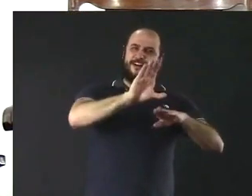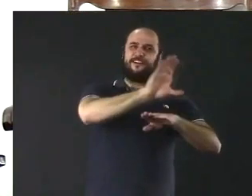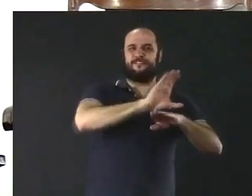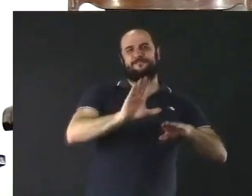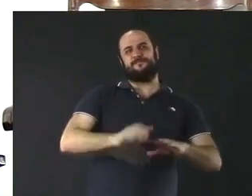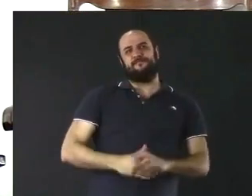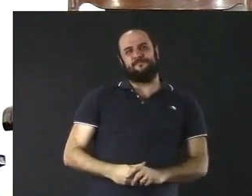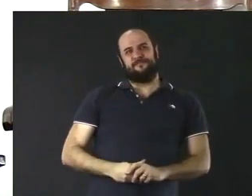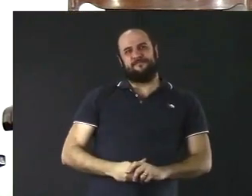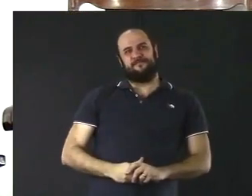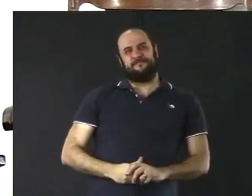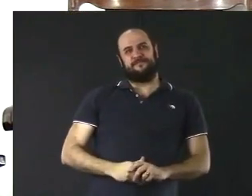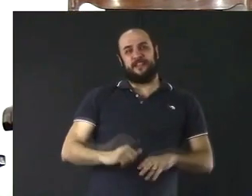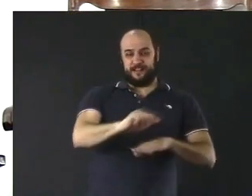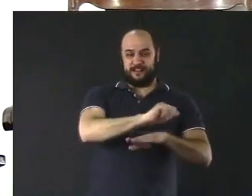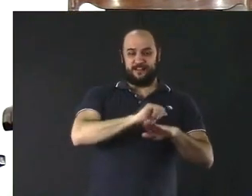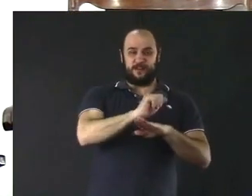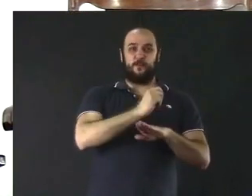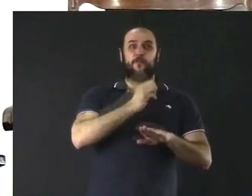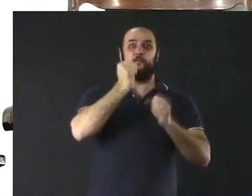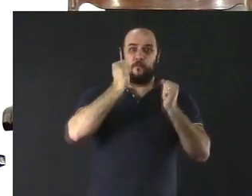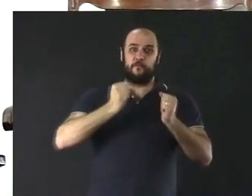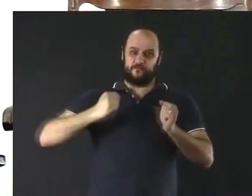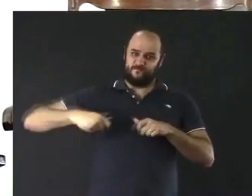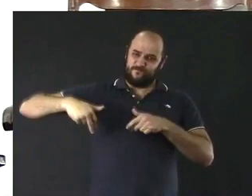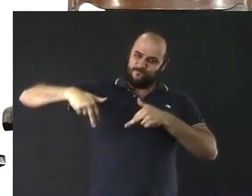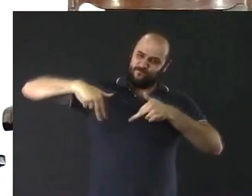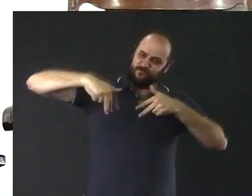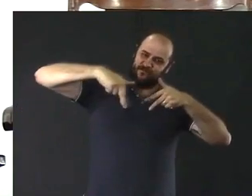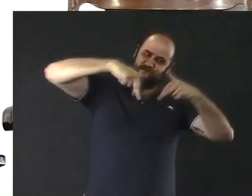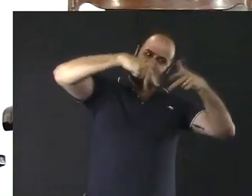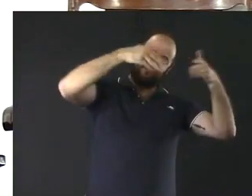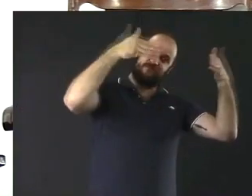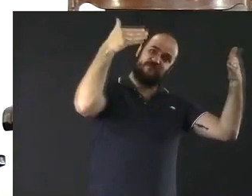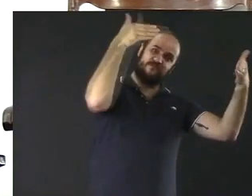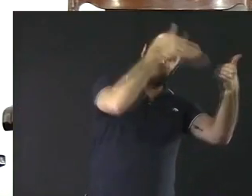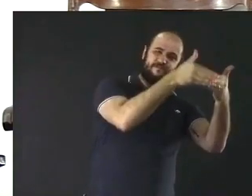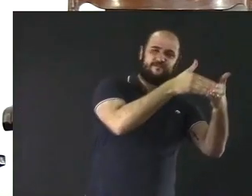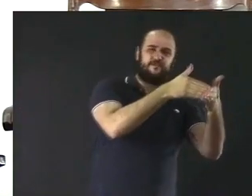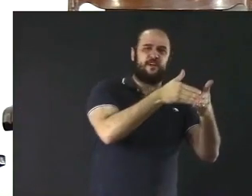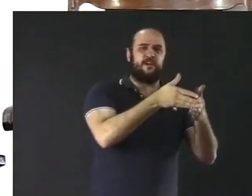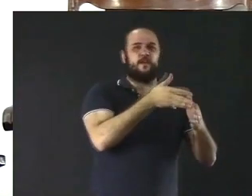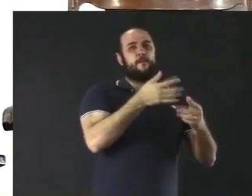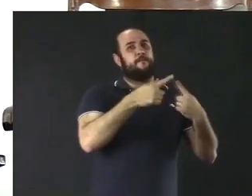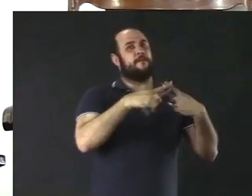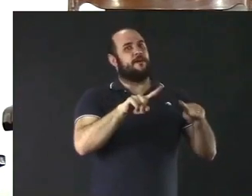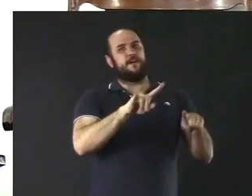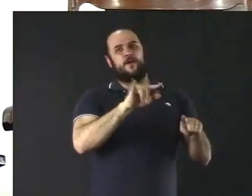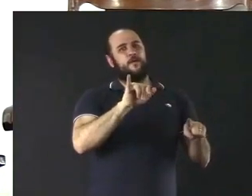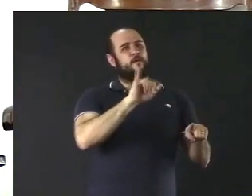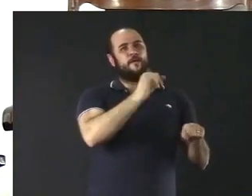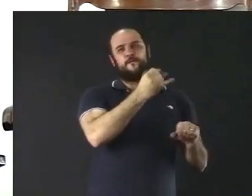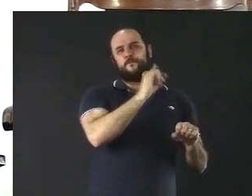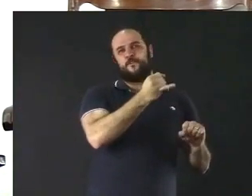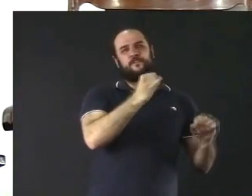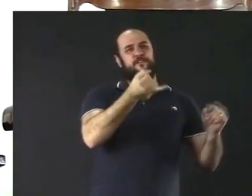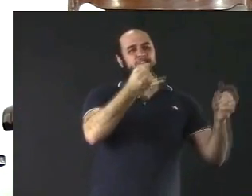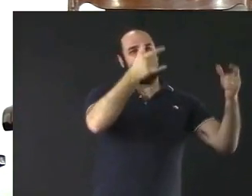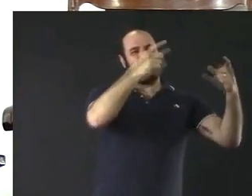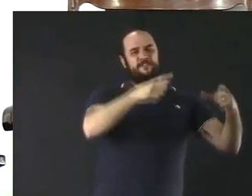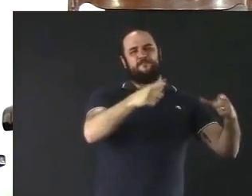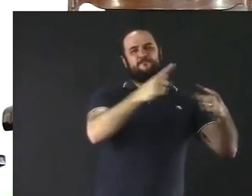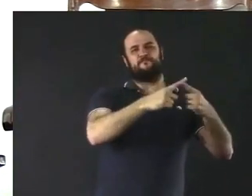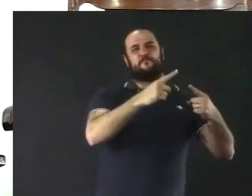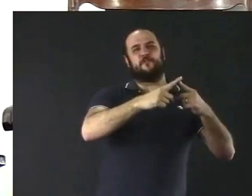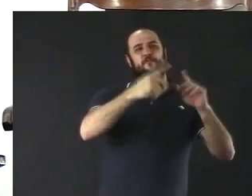pôde andar por Canaã, mas ele não desfrutou daquela promessa, porque Deus deixou aquela promessa